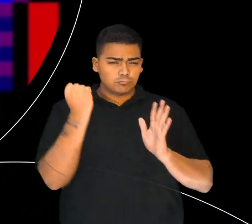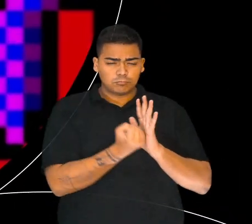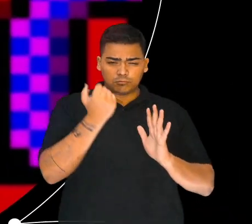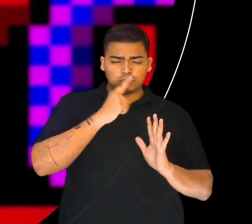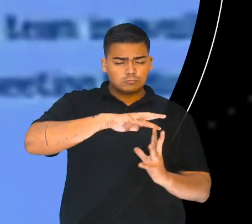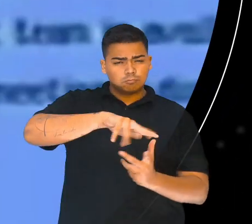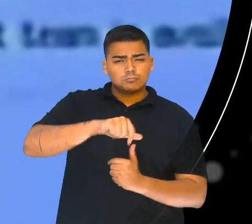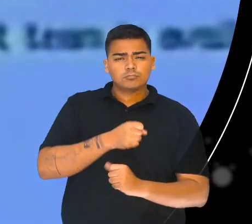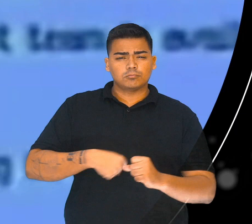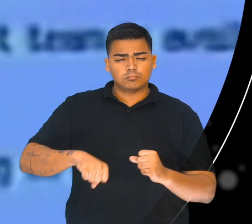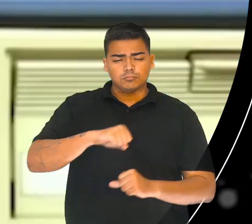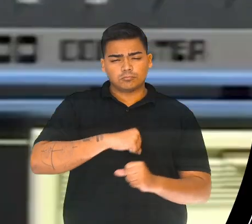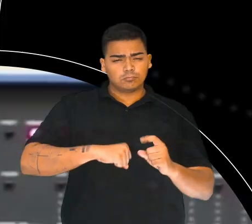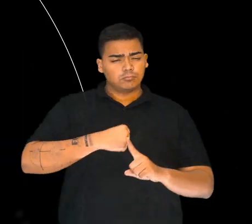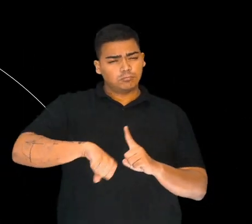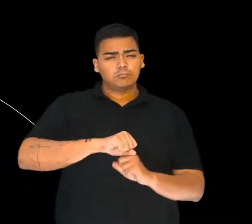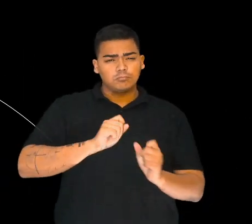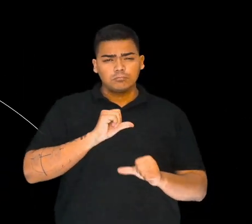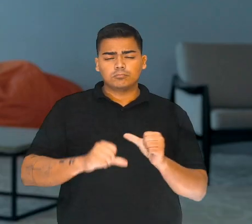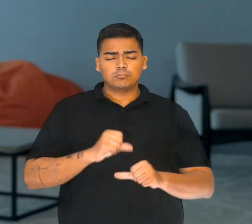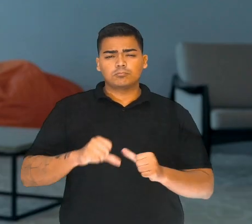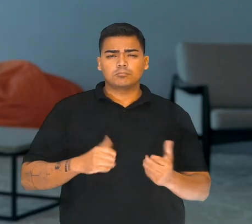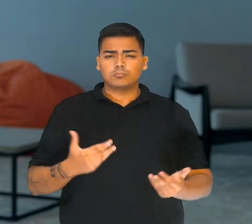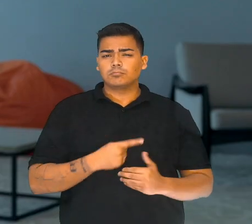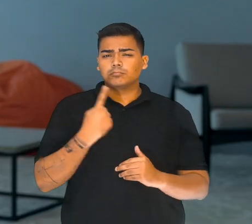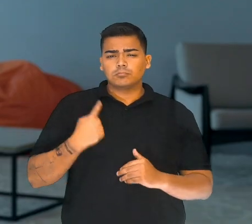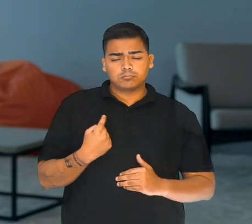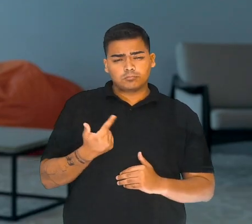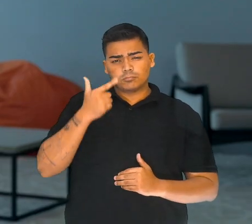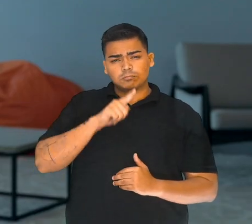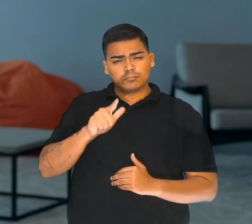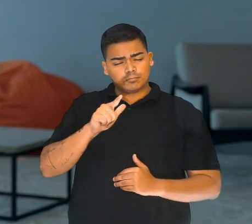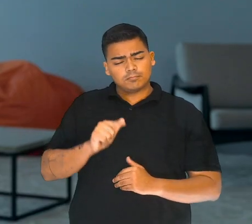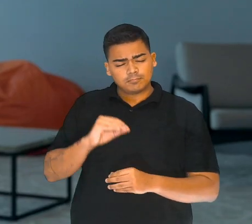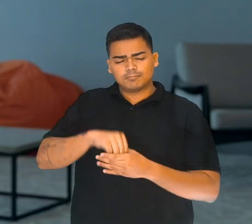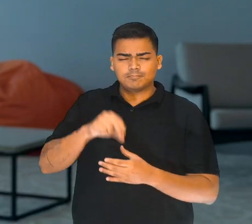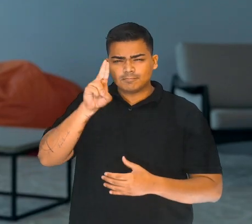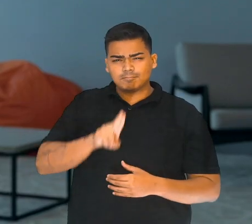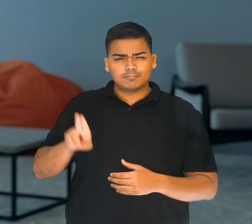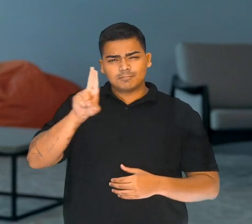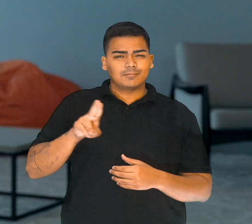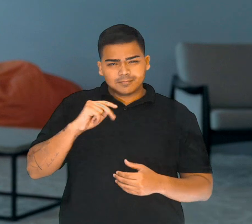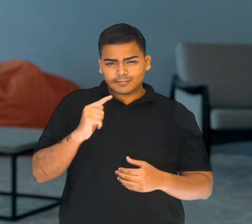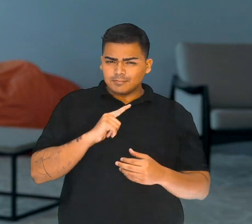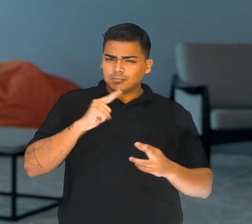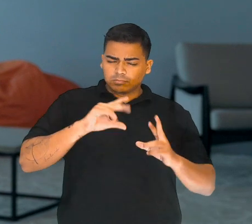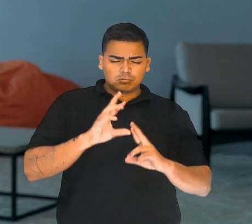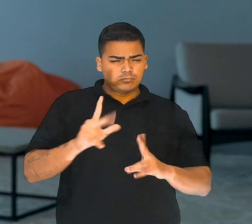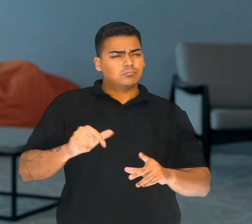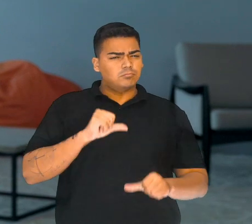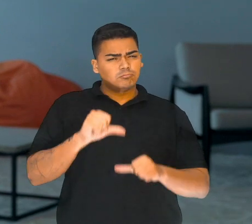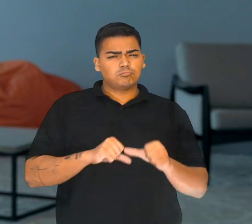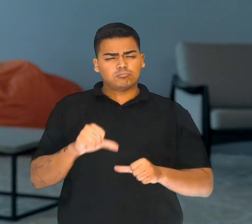empresas que transformaram o mundo, né, de base tecnológica. Então, sermos parte de uma universidade gera um